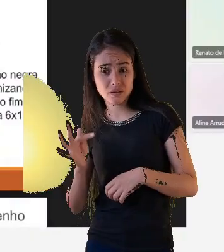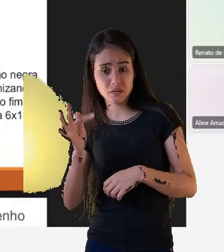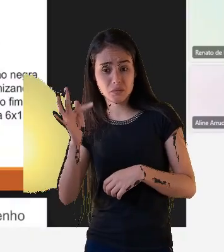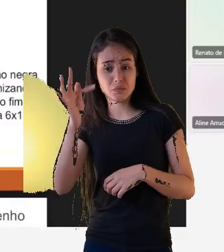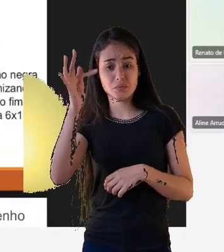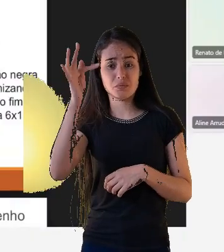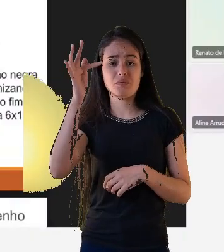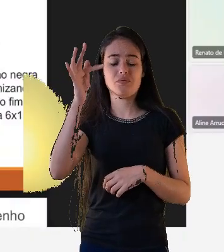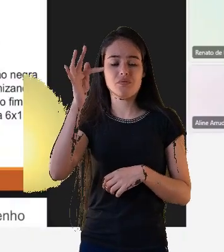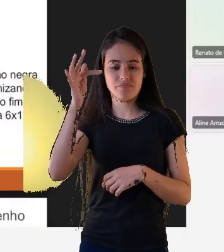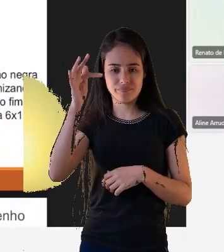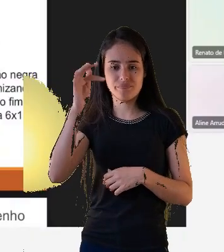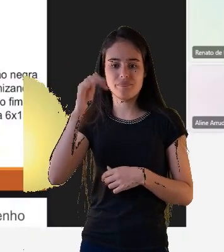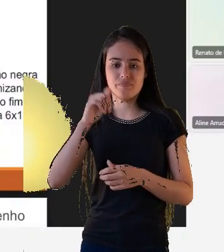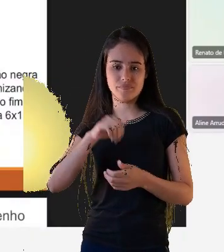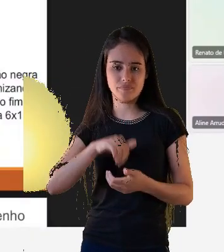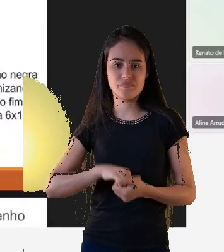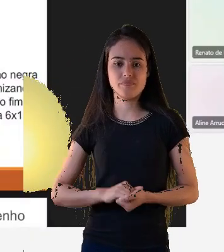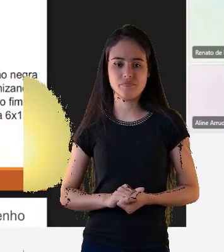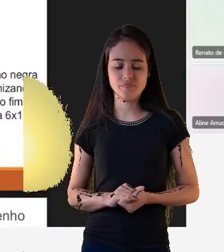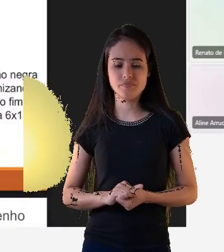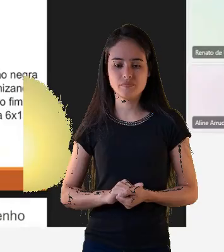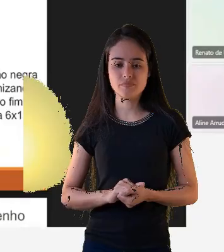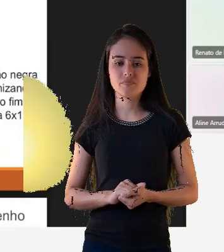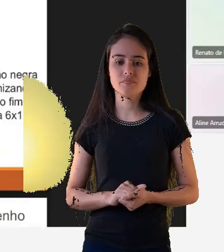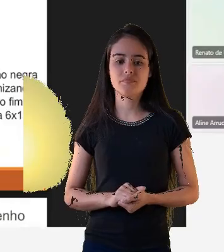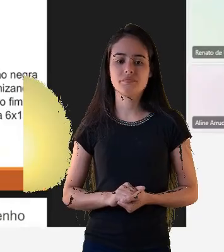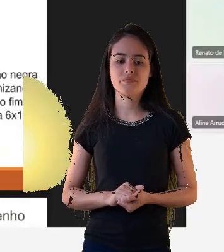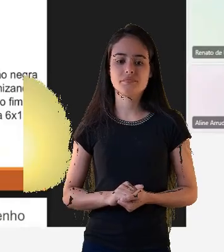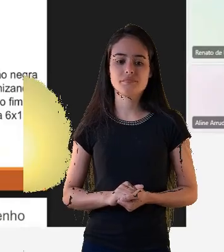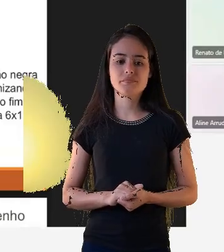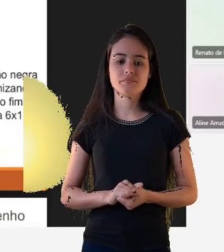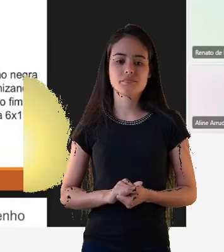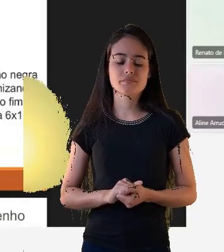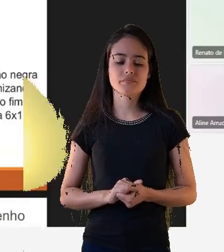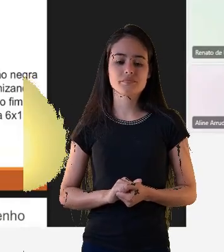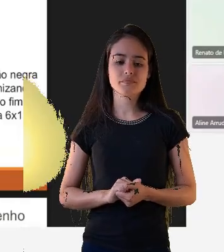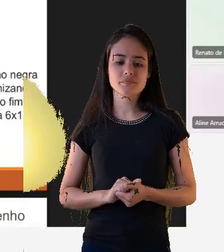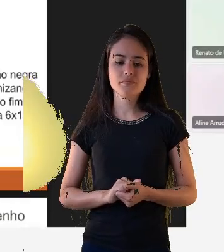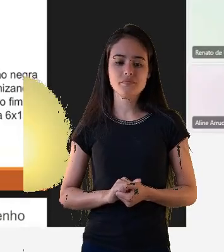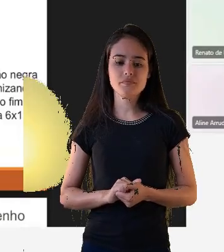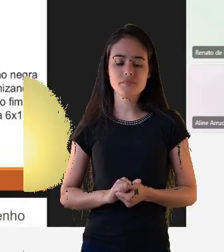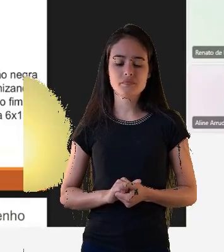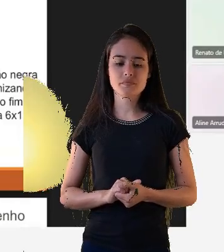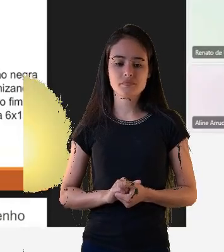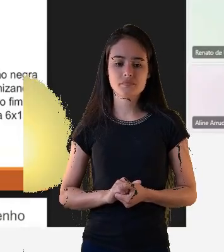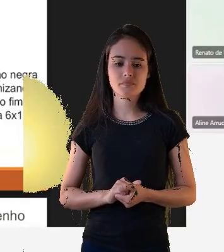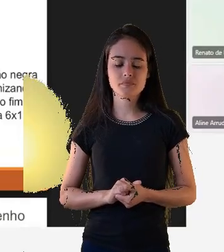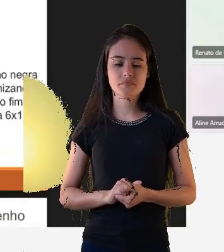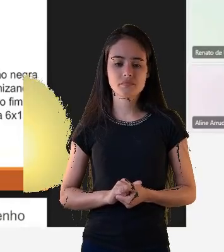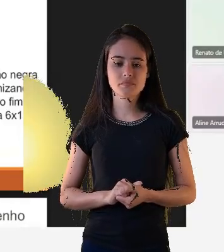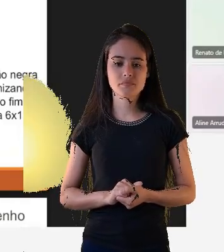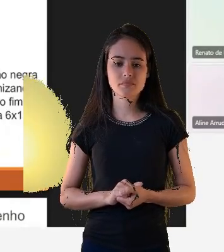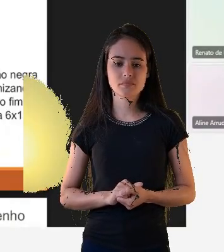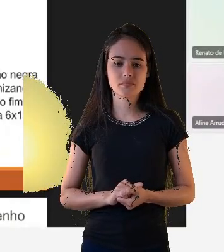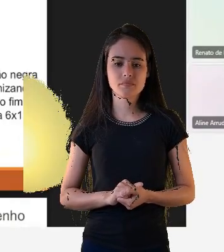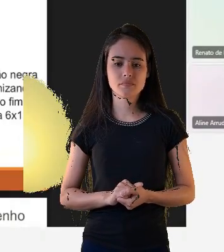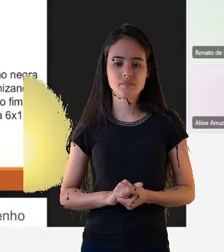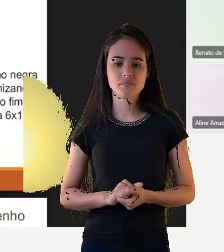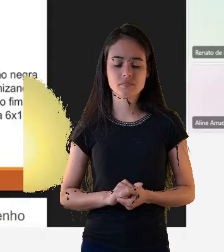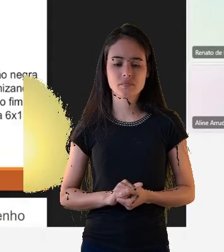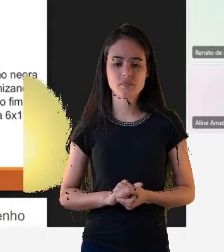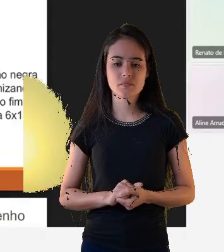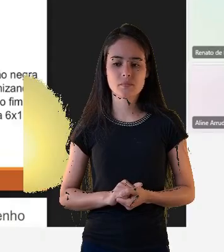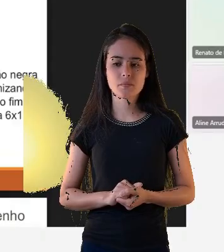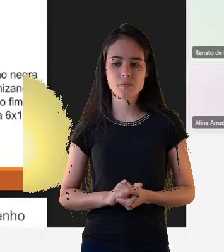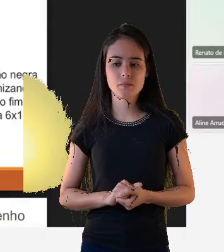de técnicas e de ciência fundamental, importante para o funcionamento dessa sociedade, né?